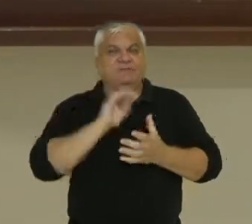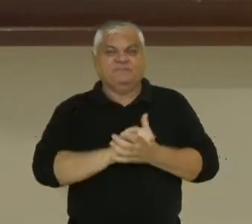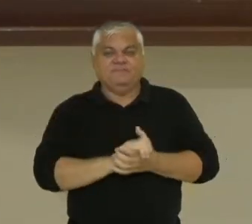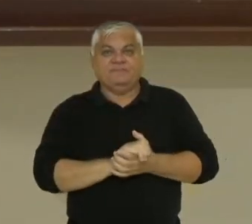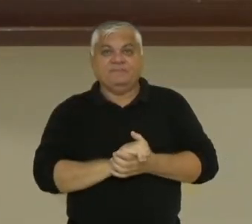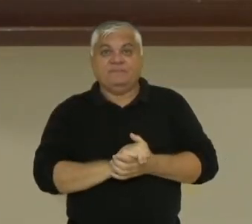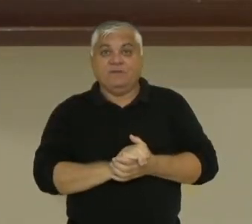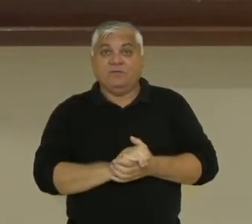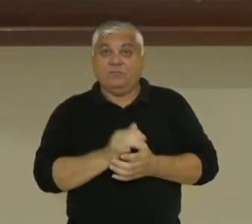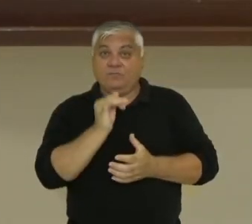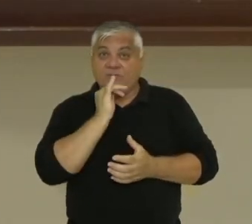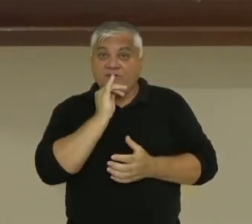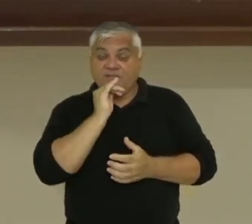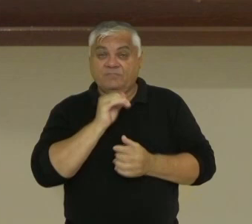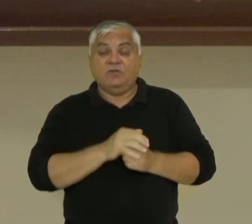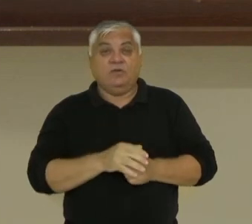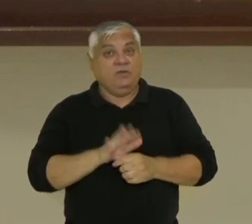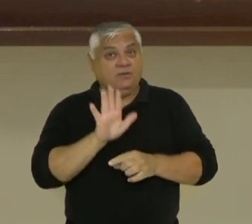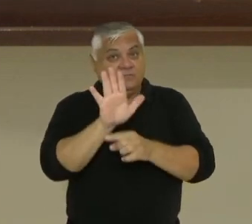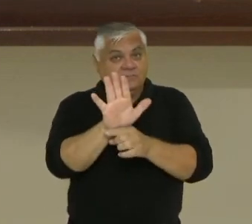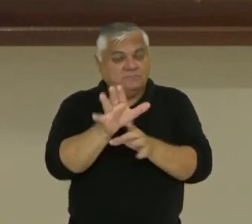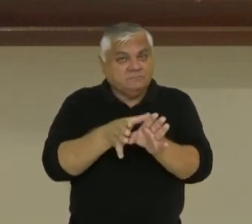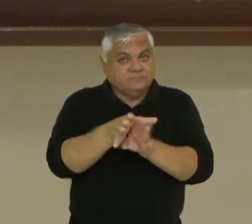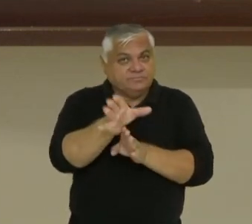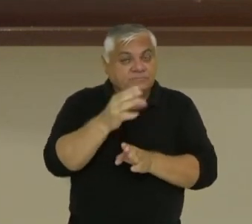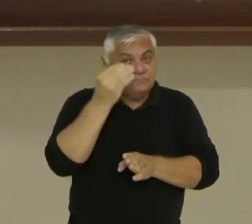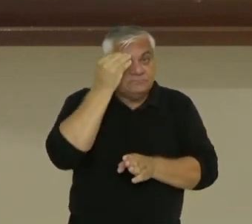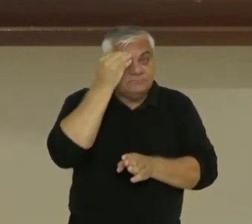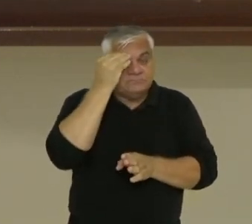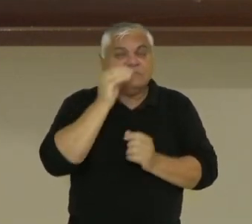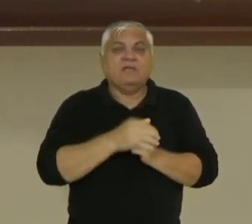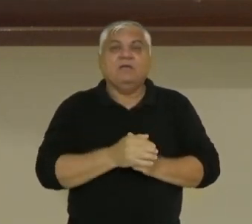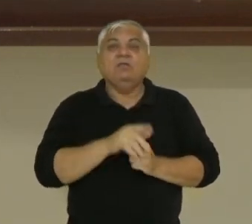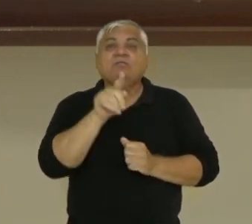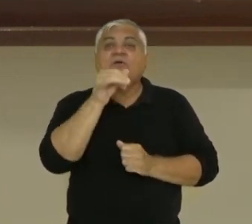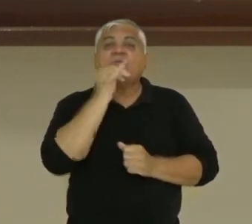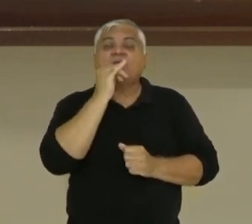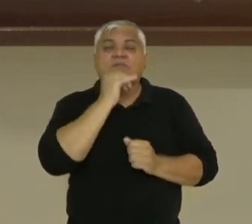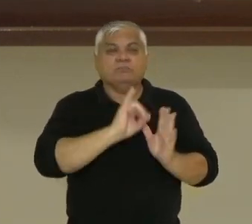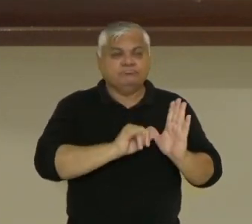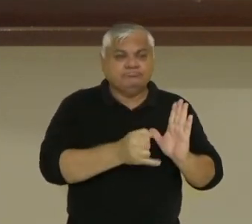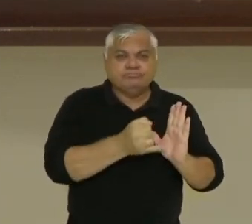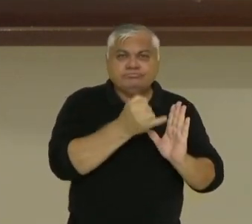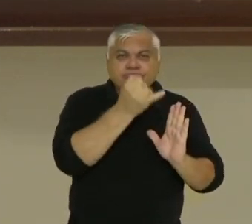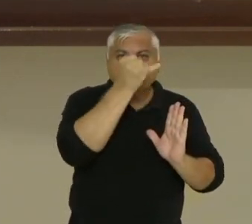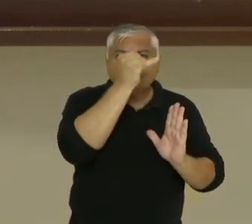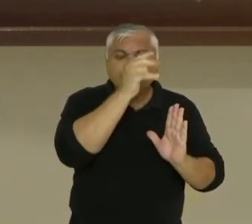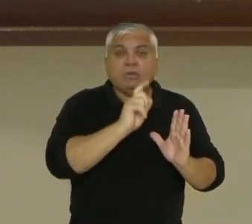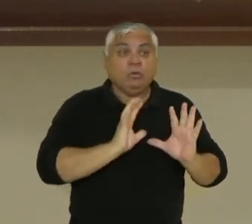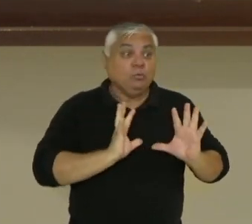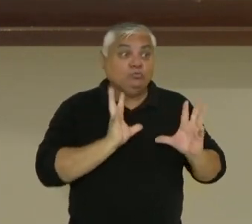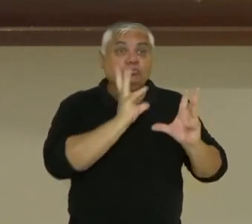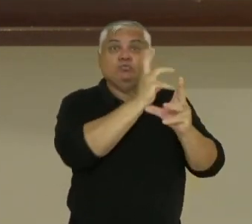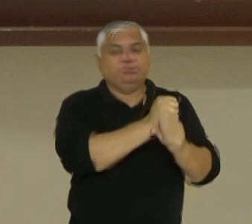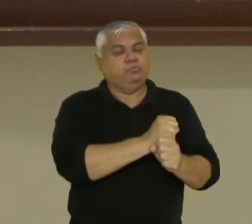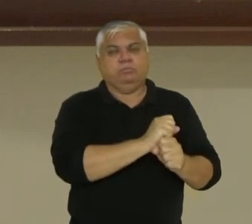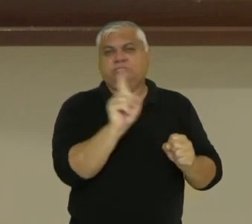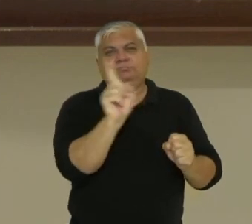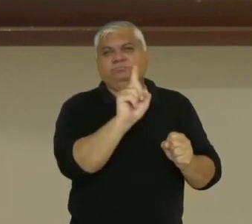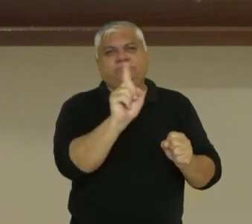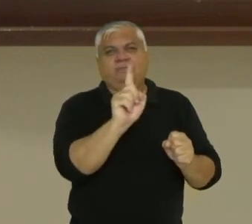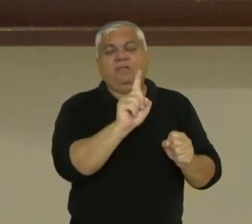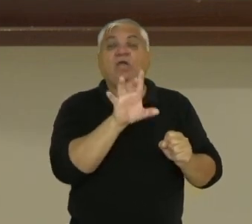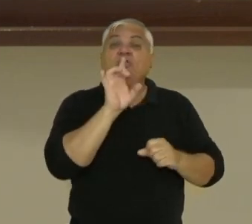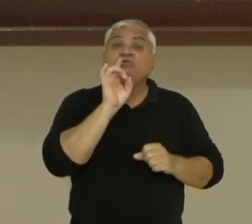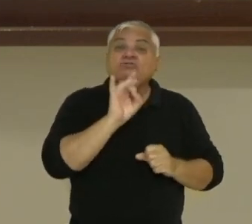a nossa câmera 1, para reforçar, o nosso tributação não ocorre sobre o total do